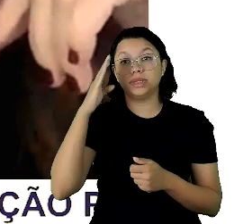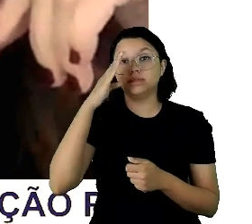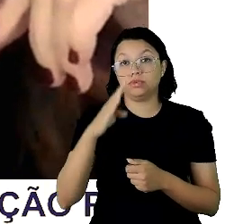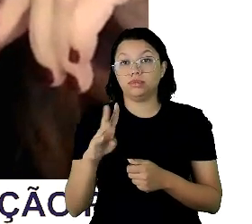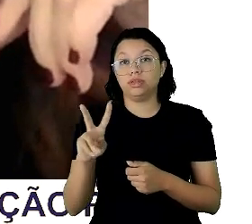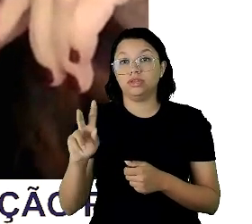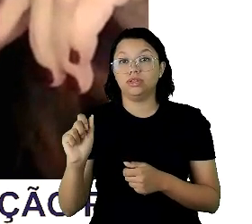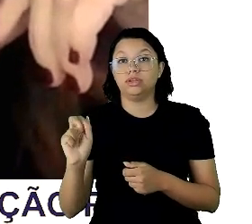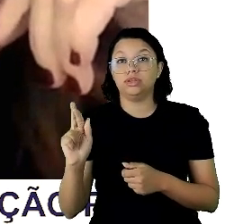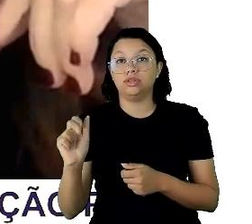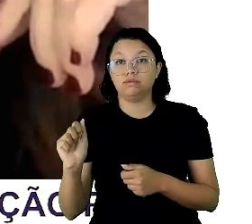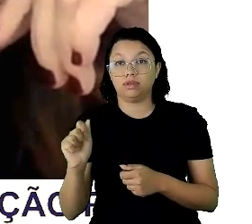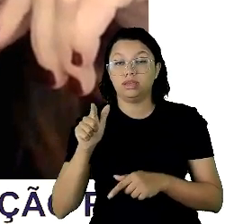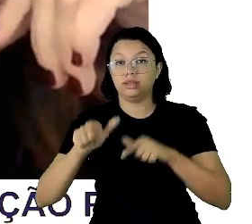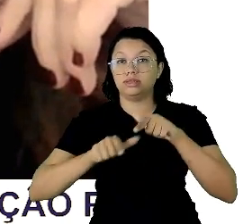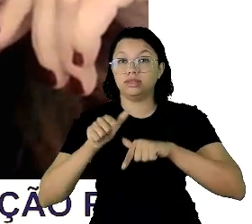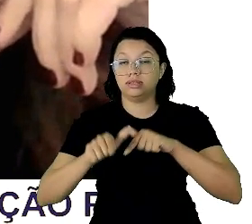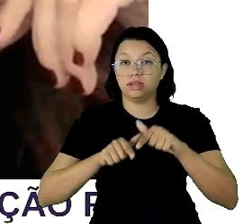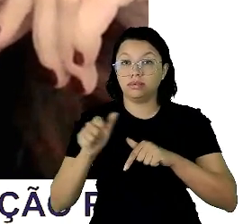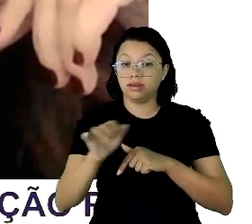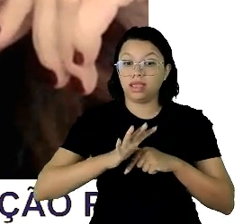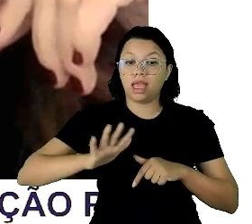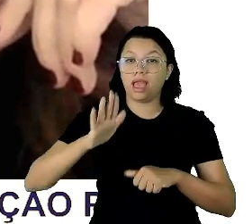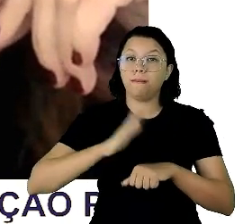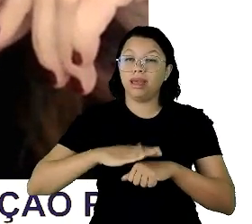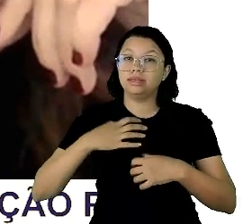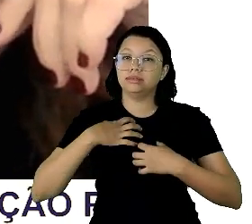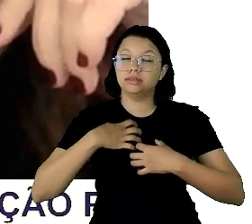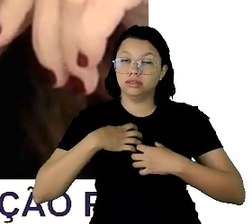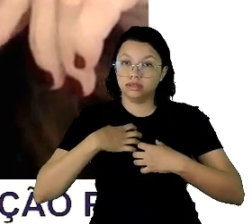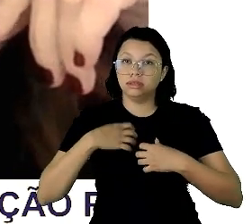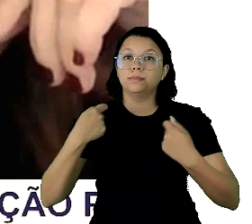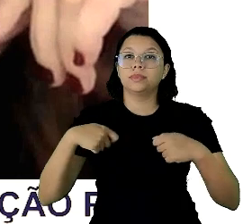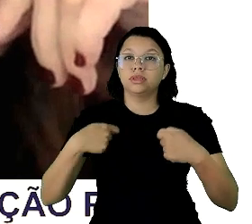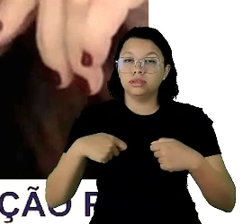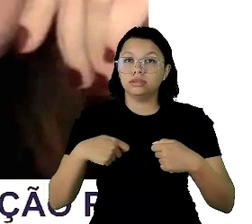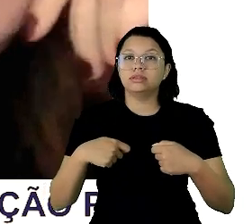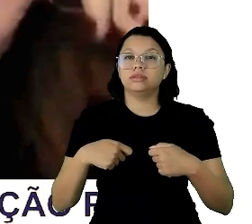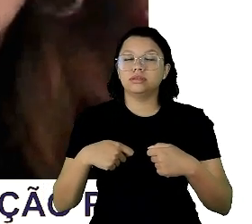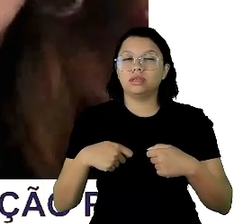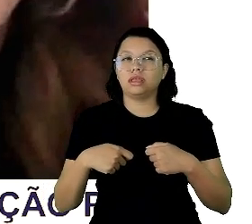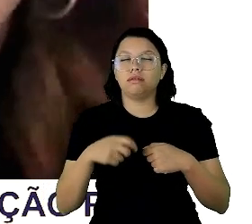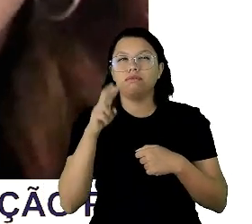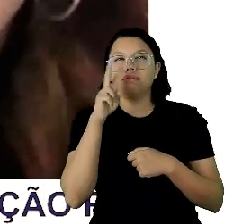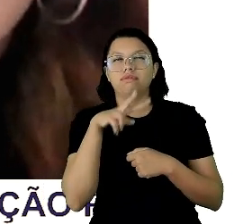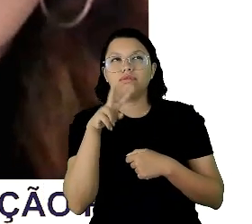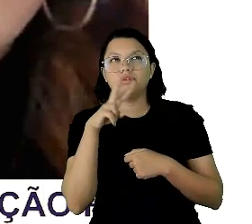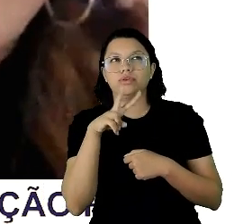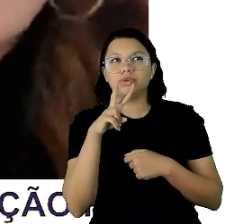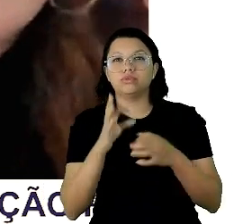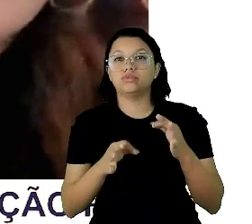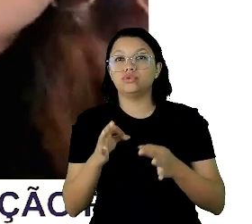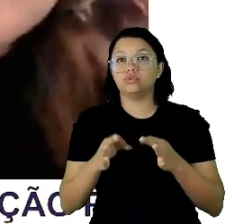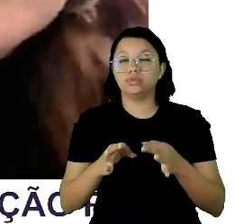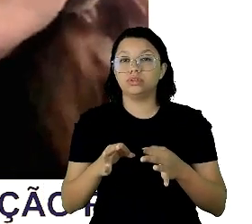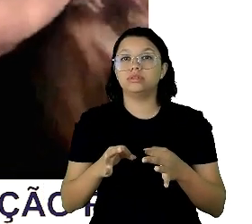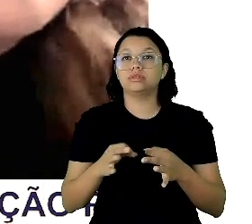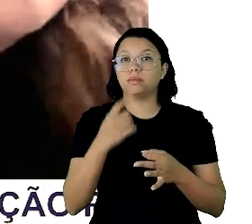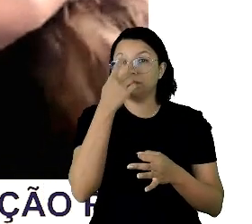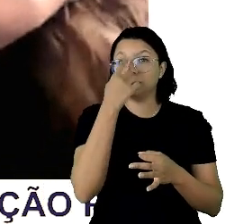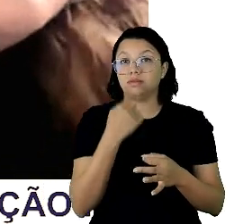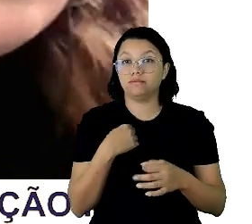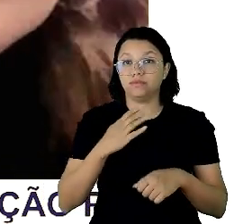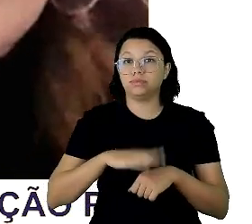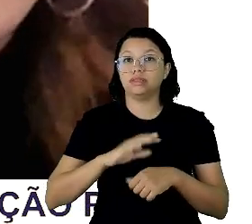o juiz com o perfil adequado, né? Na França é assim, né? Na escola de magistratura francesa, quando o juiz